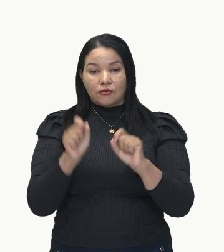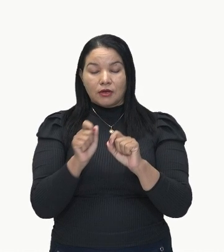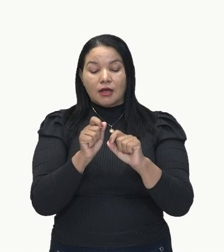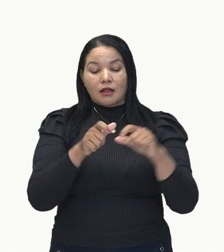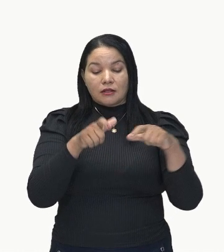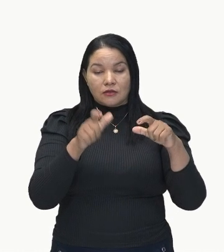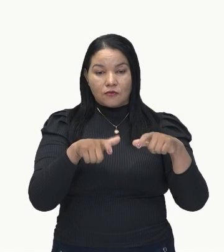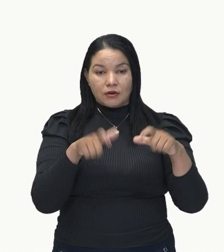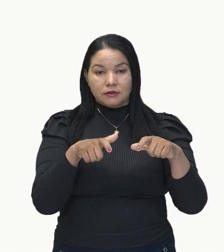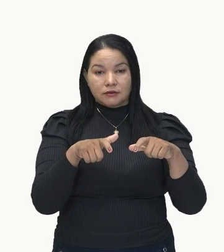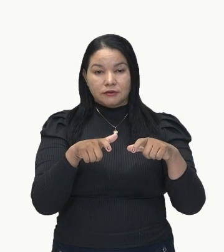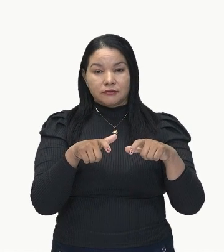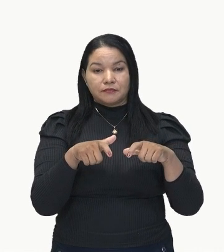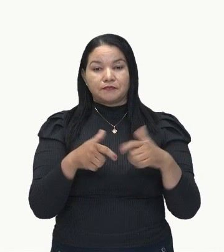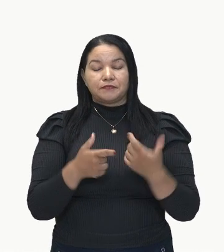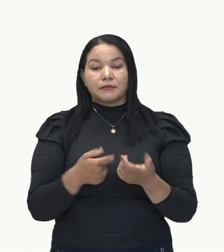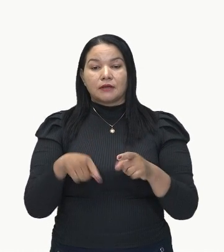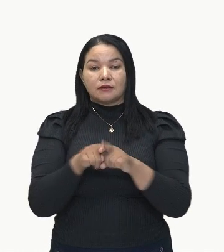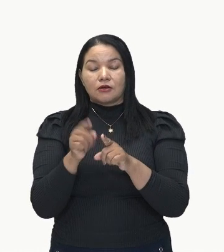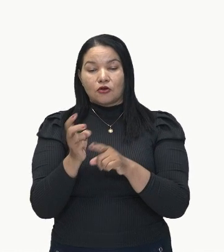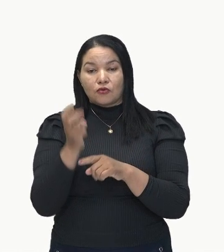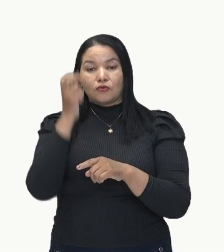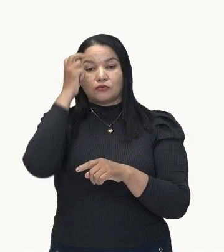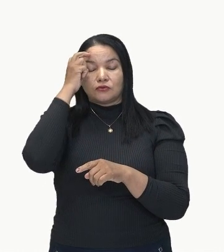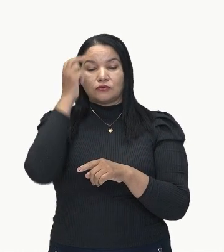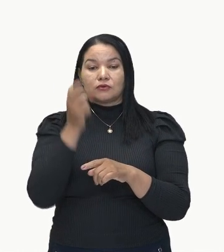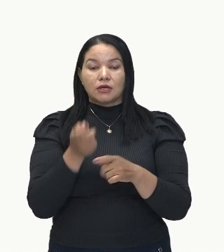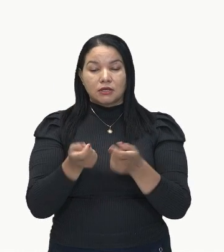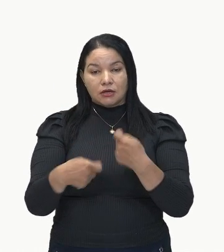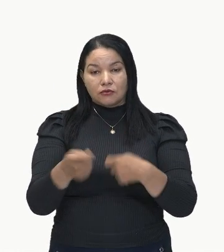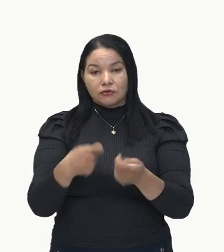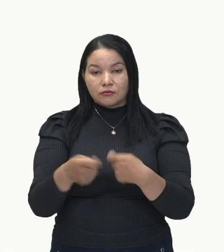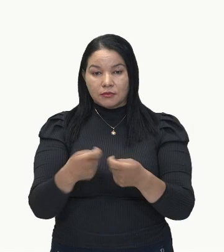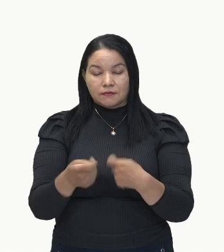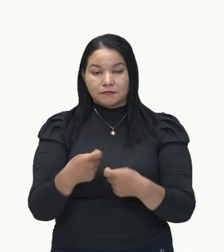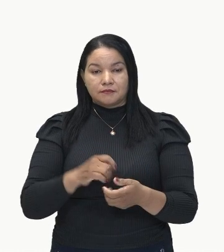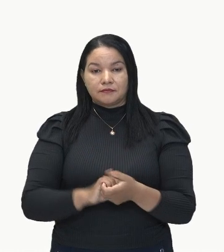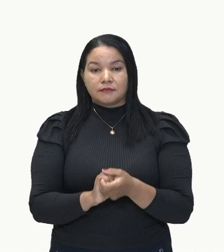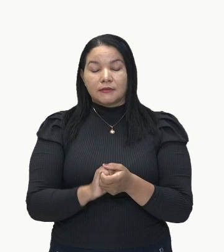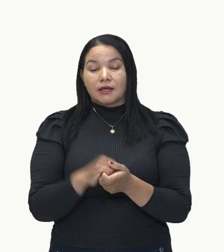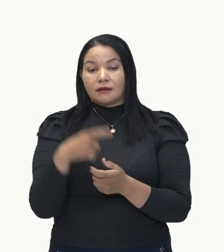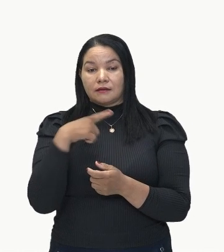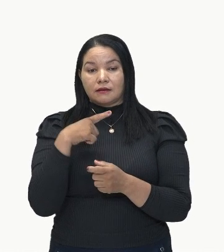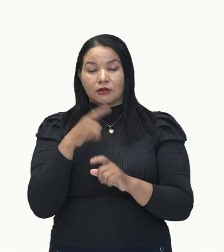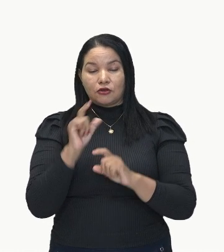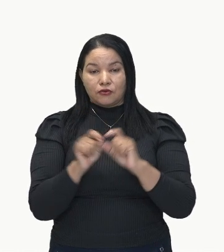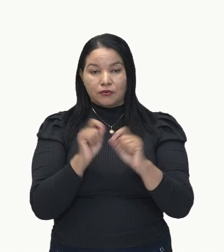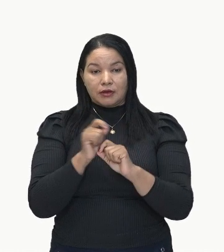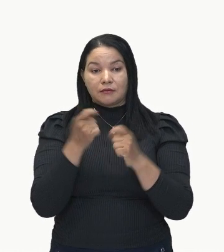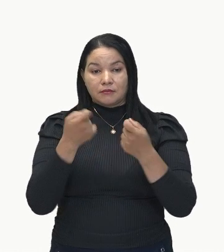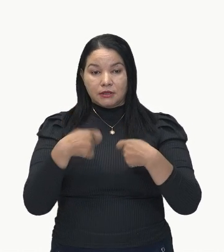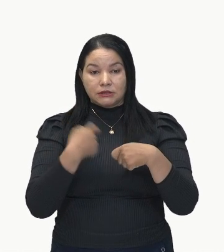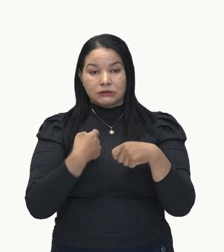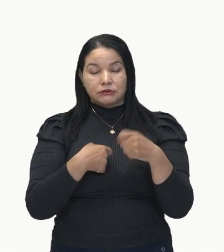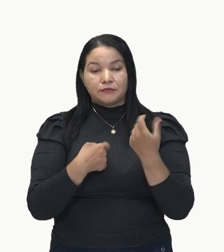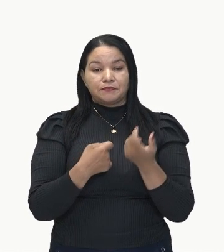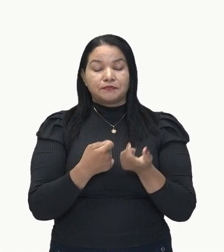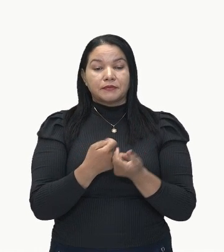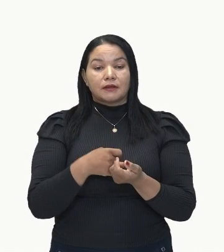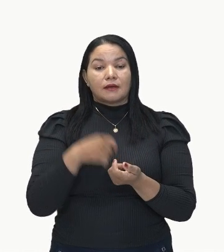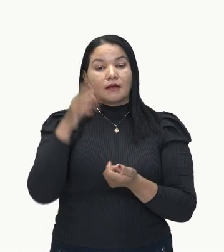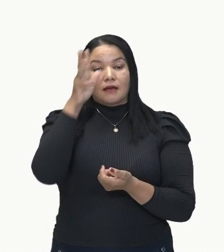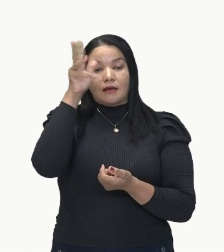localização, cultura e economia, tá? Temos aqui, mantém a África,